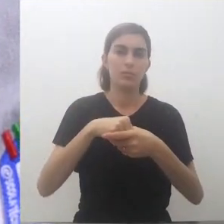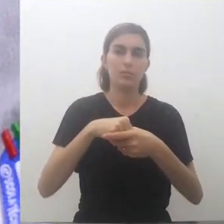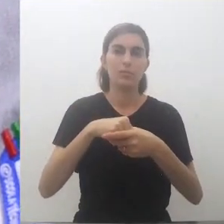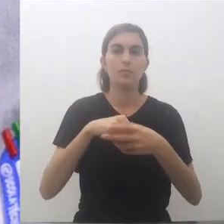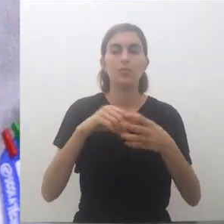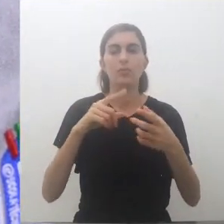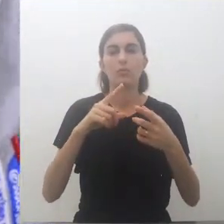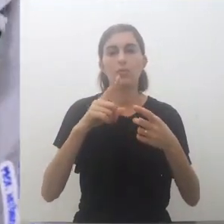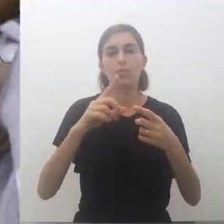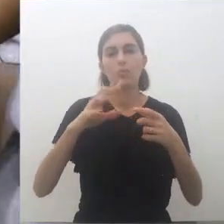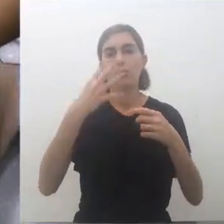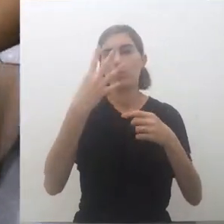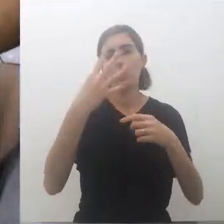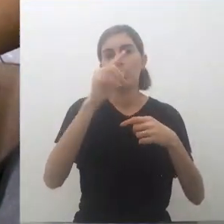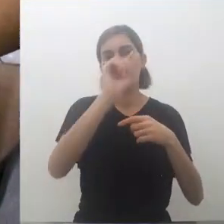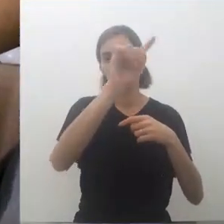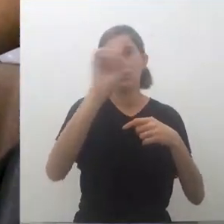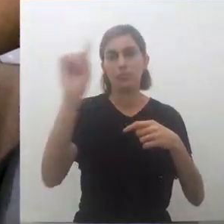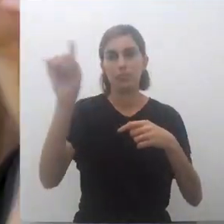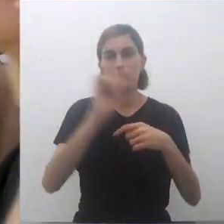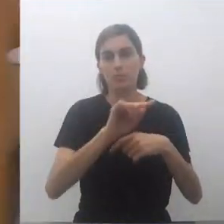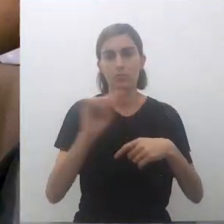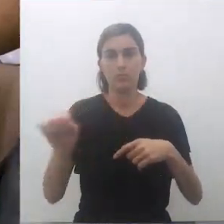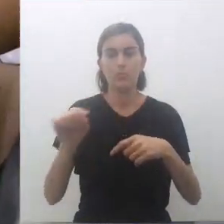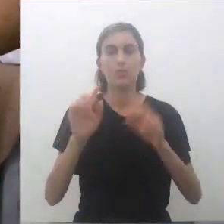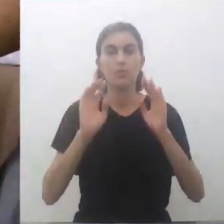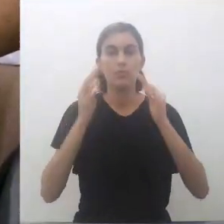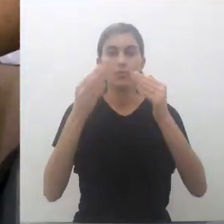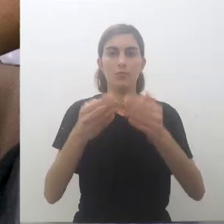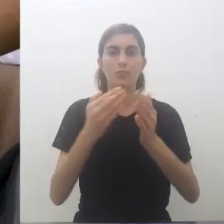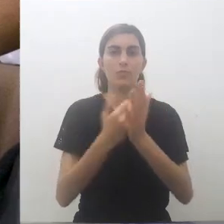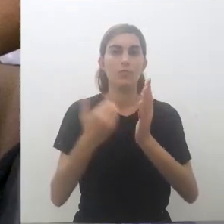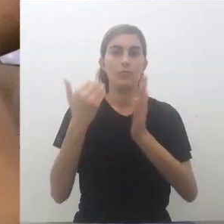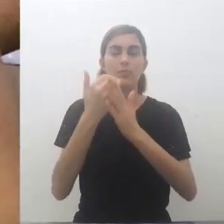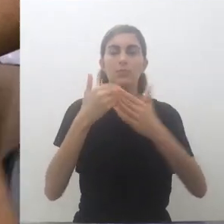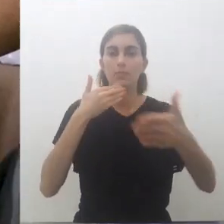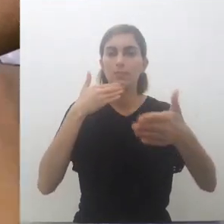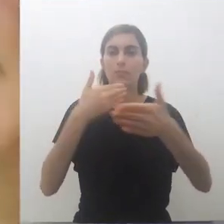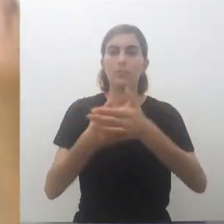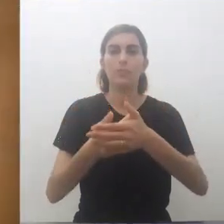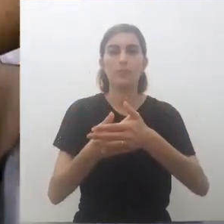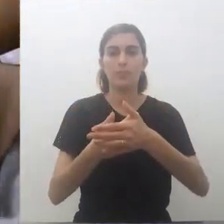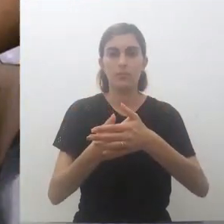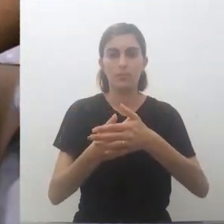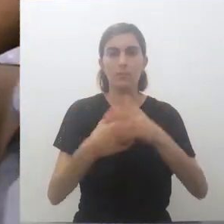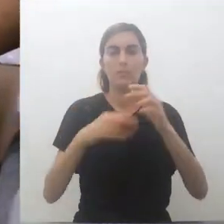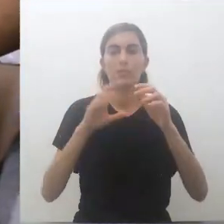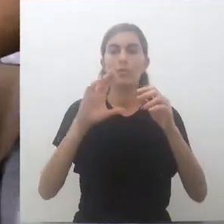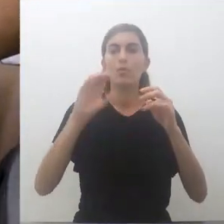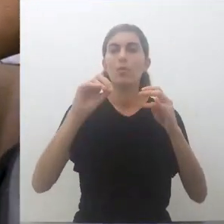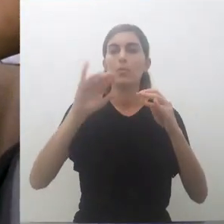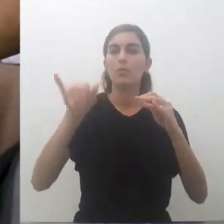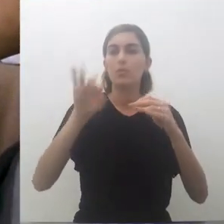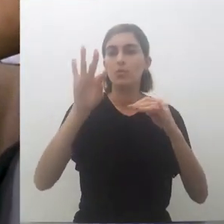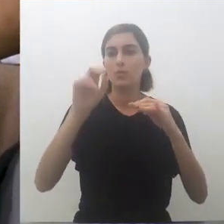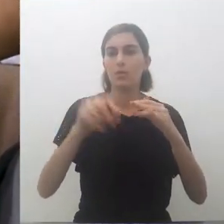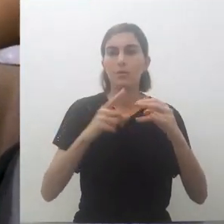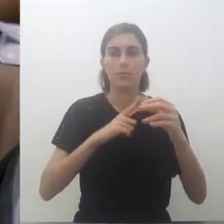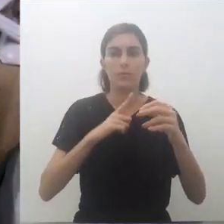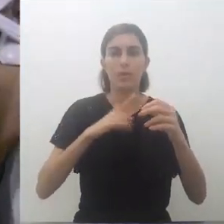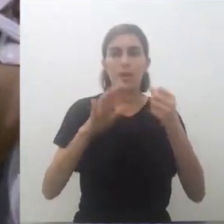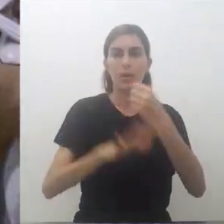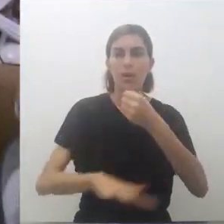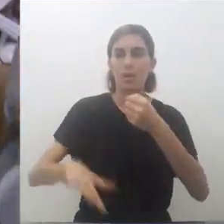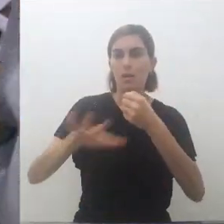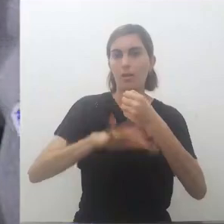dos 4 pontos, eu tenho um foco mais próximo, né, onde o objeto ocupa maior área dentro do